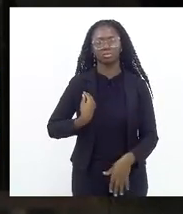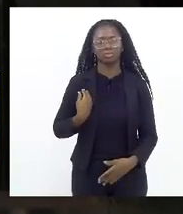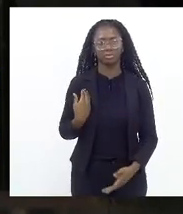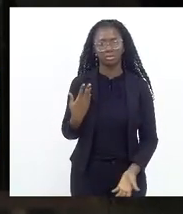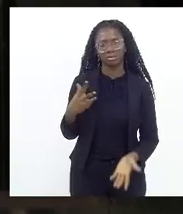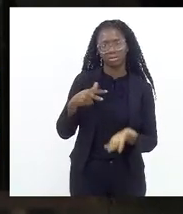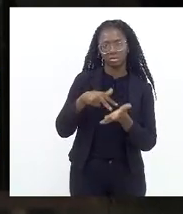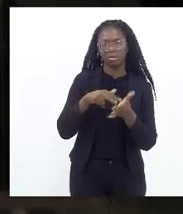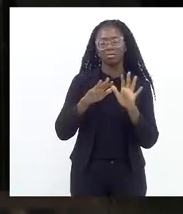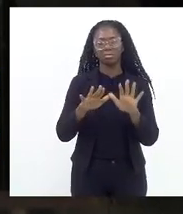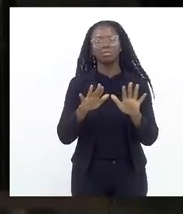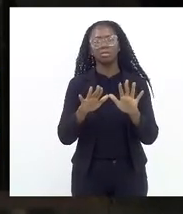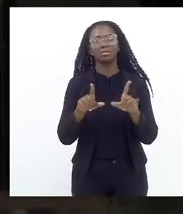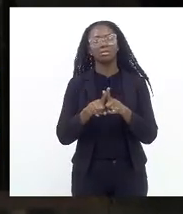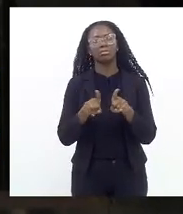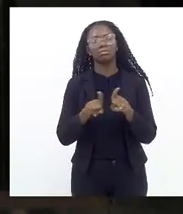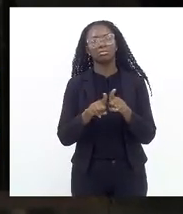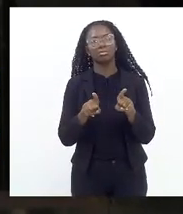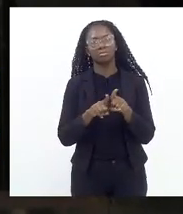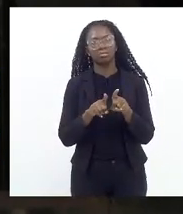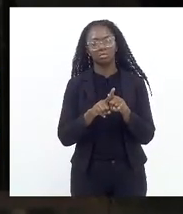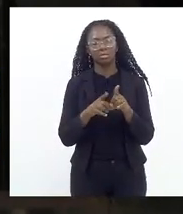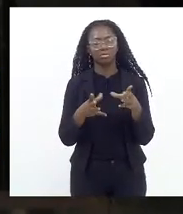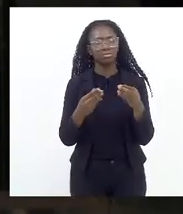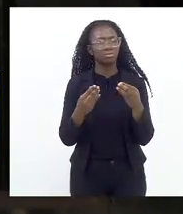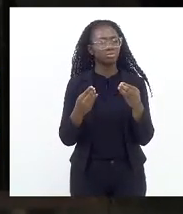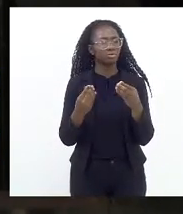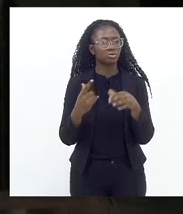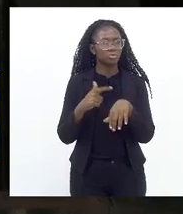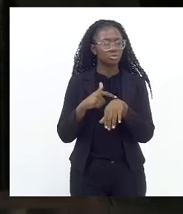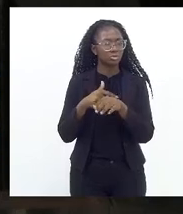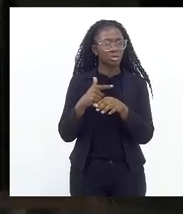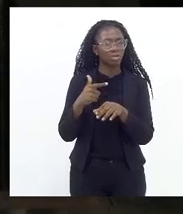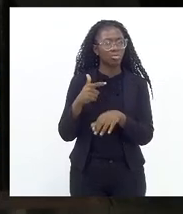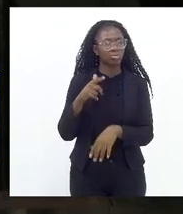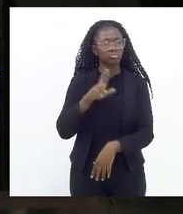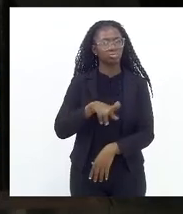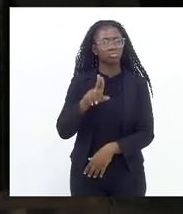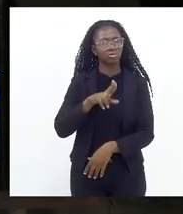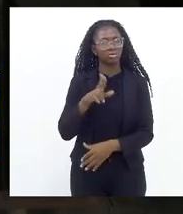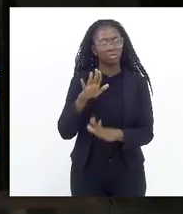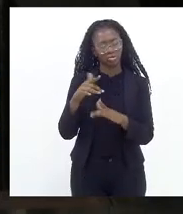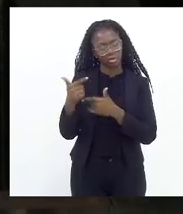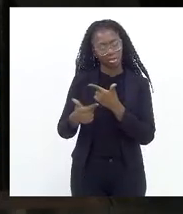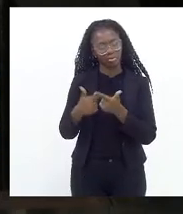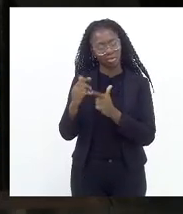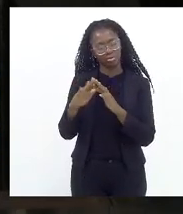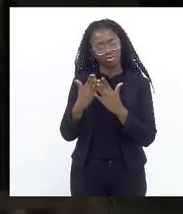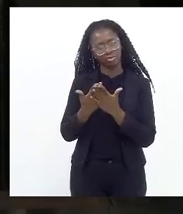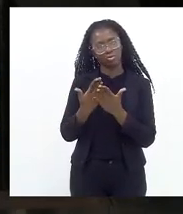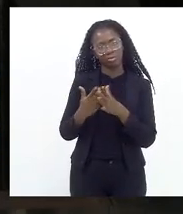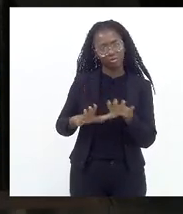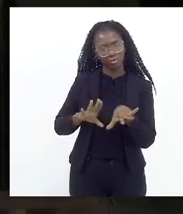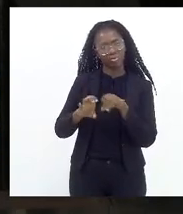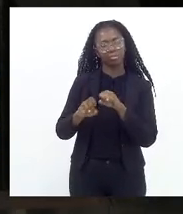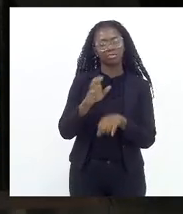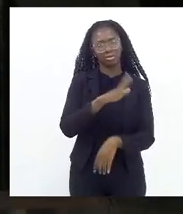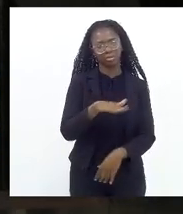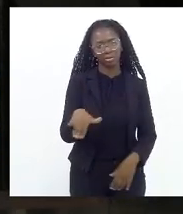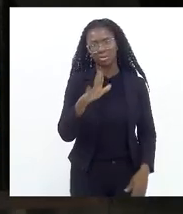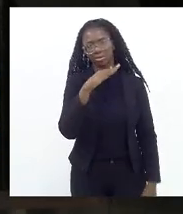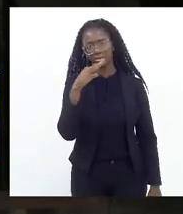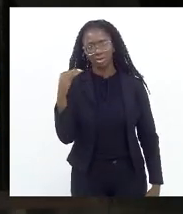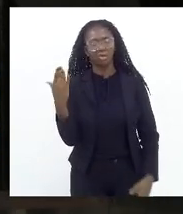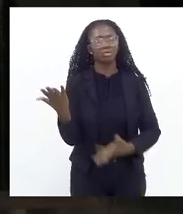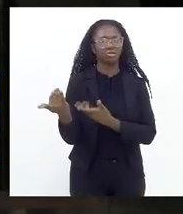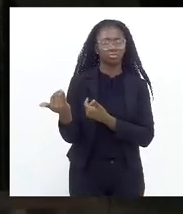tempo foi tomado do trabalho escolar cotidiano, da formação das nossas crianças,